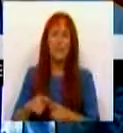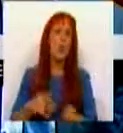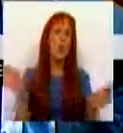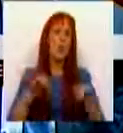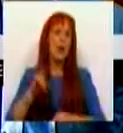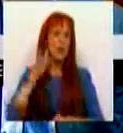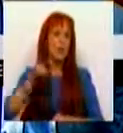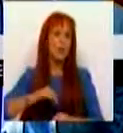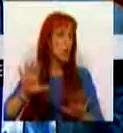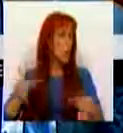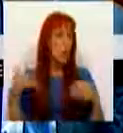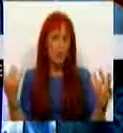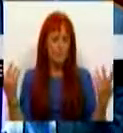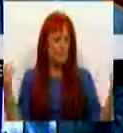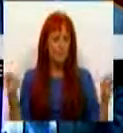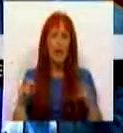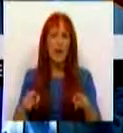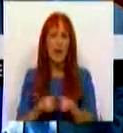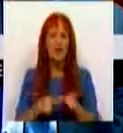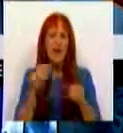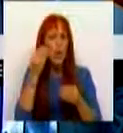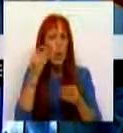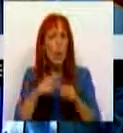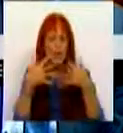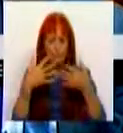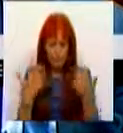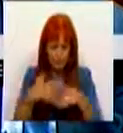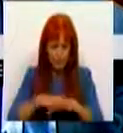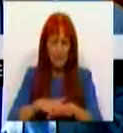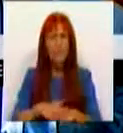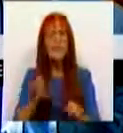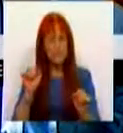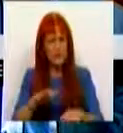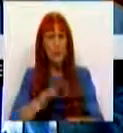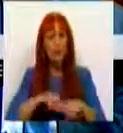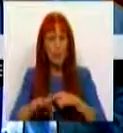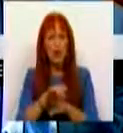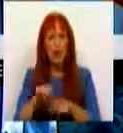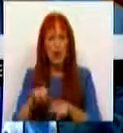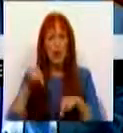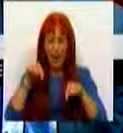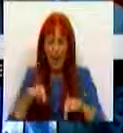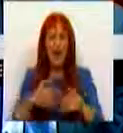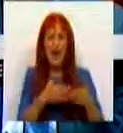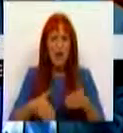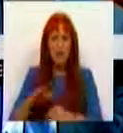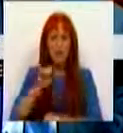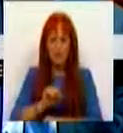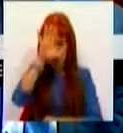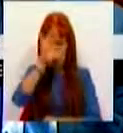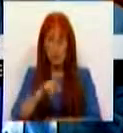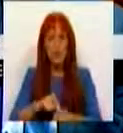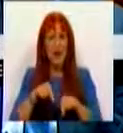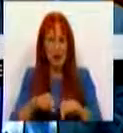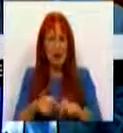O mais importante em qualquer caso, é uma abordagem integrada. E sim, Sr. Deputado João Gouveia, é mesmo a estratégia do Governo